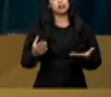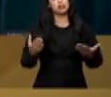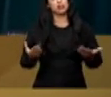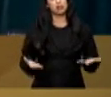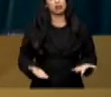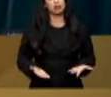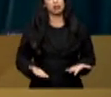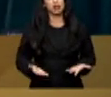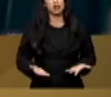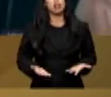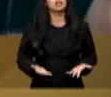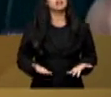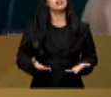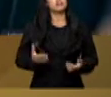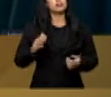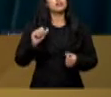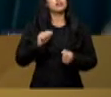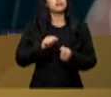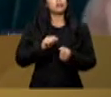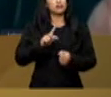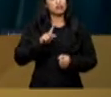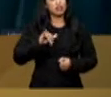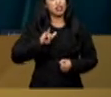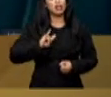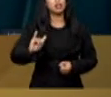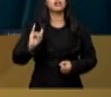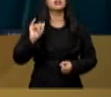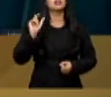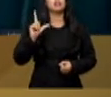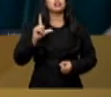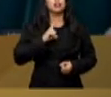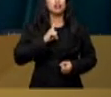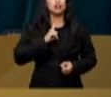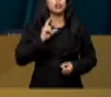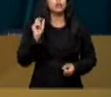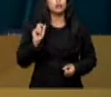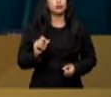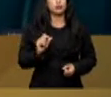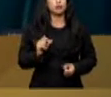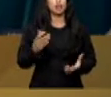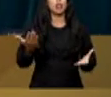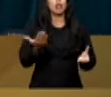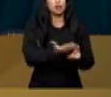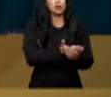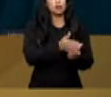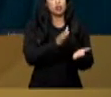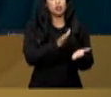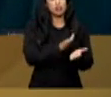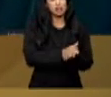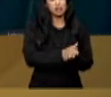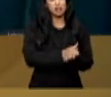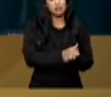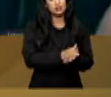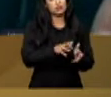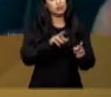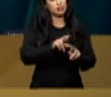essas consequências devem ser definidas em processos